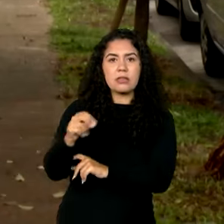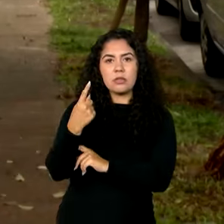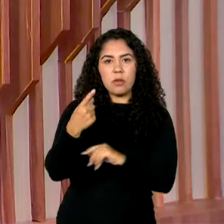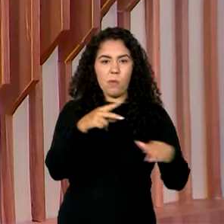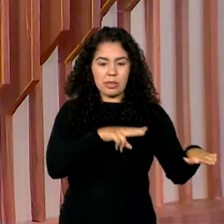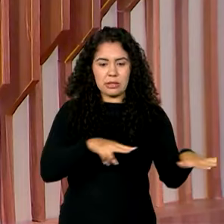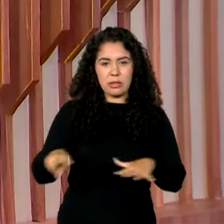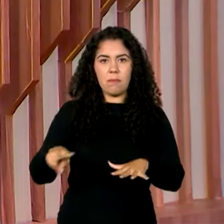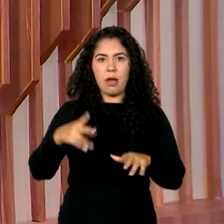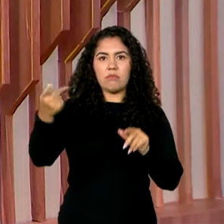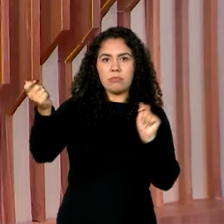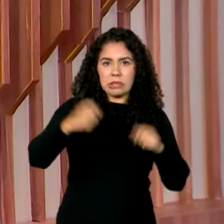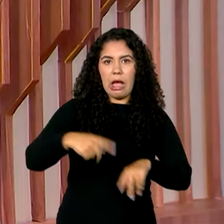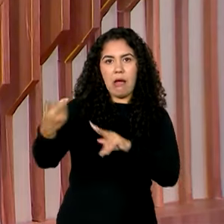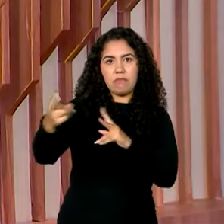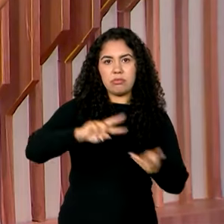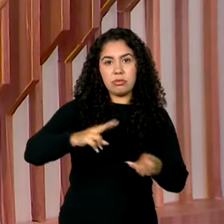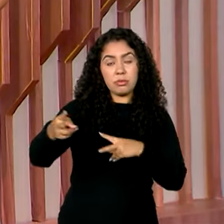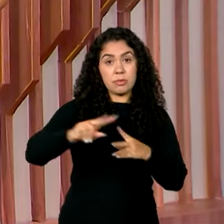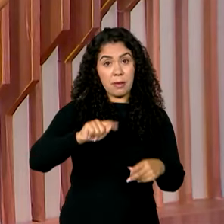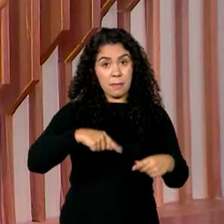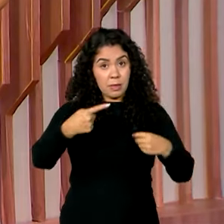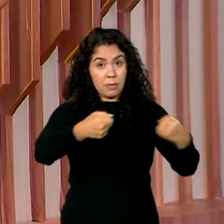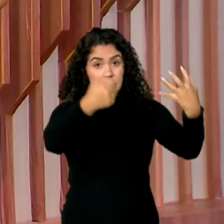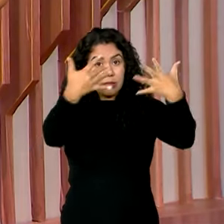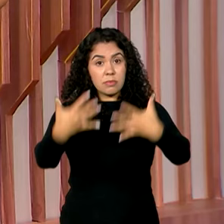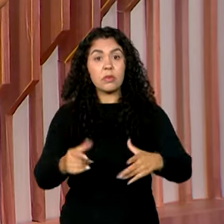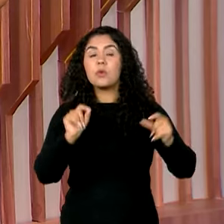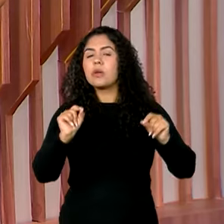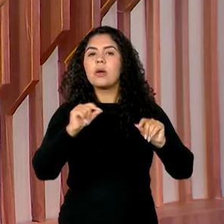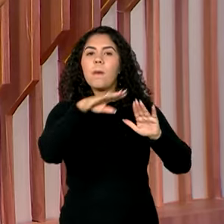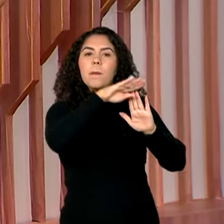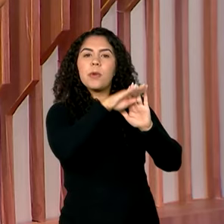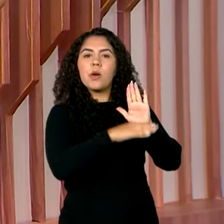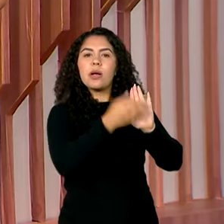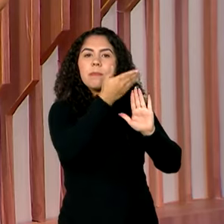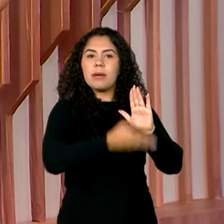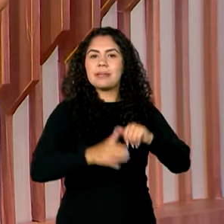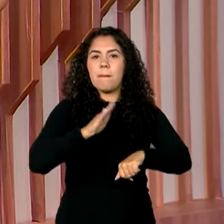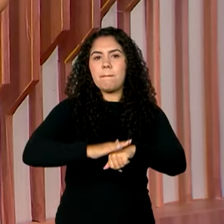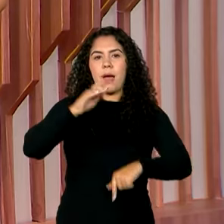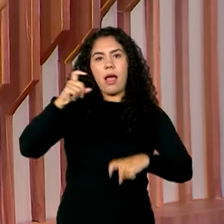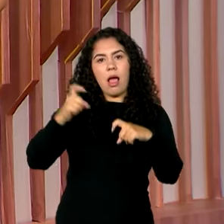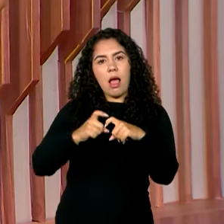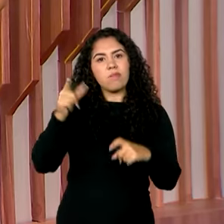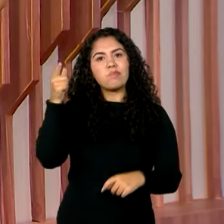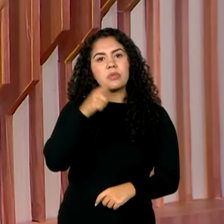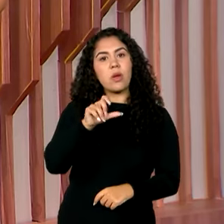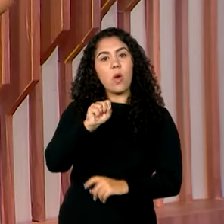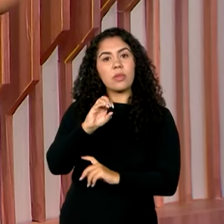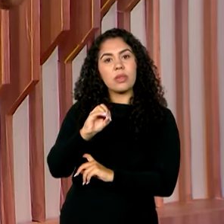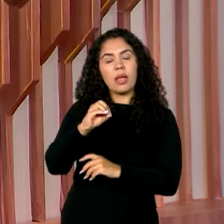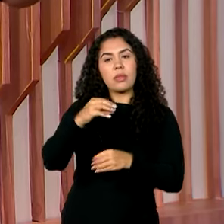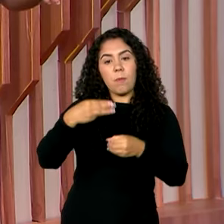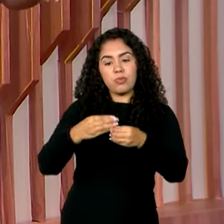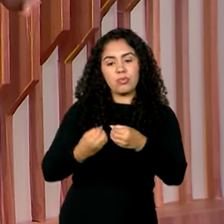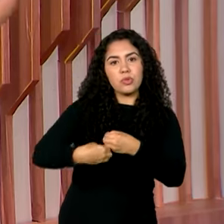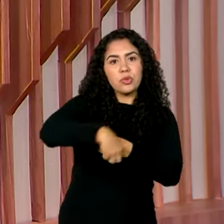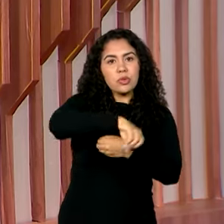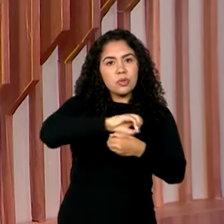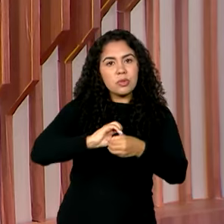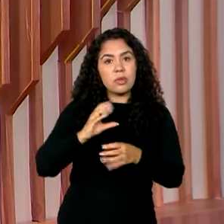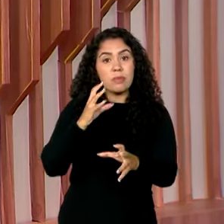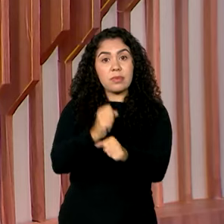semana. Veja a seguir, programa Mais Médicos alcança quase 80% dos municípios de até 52